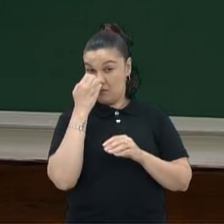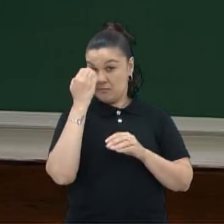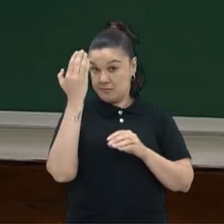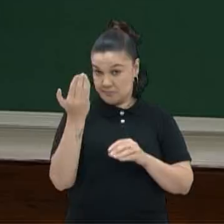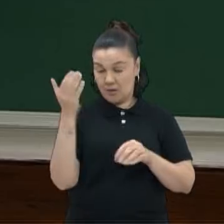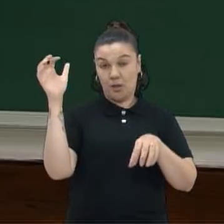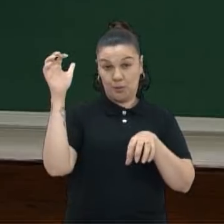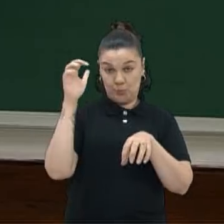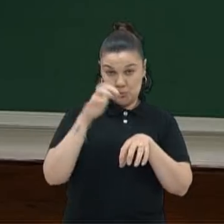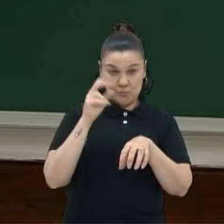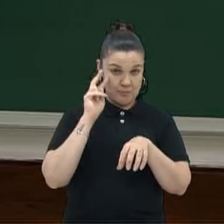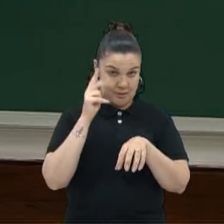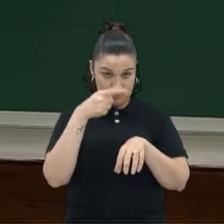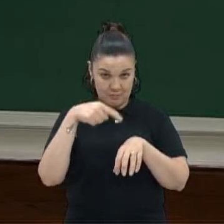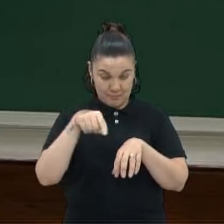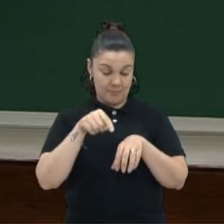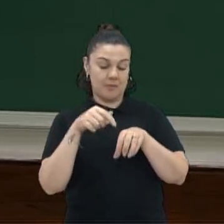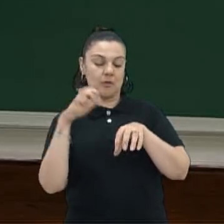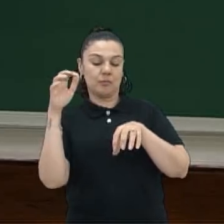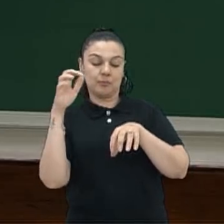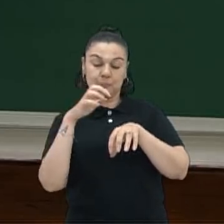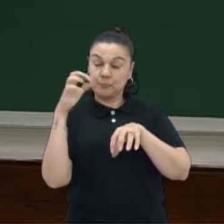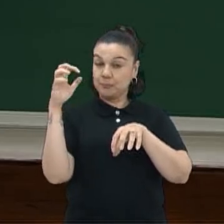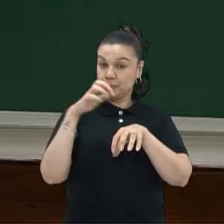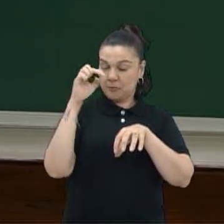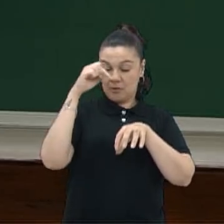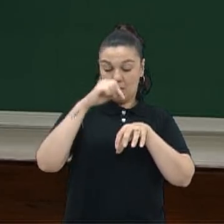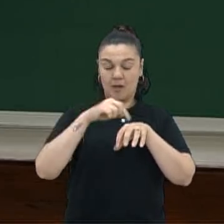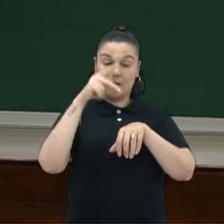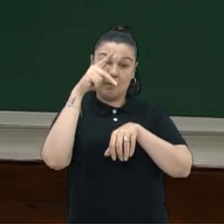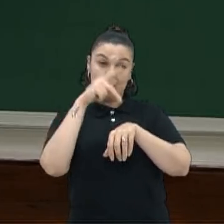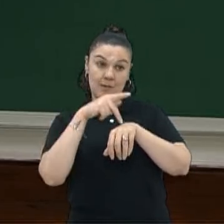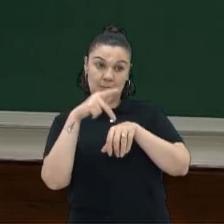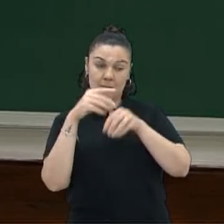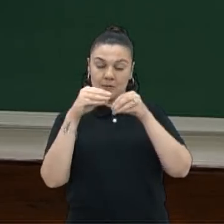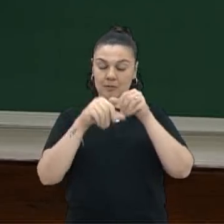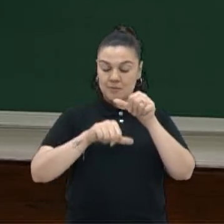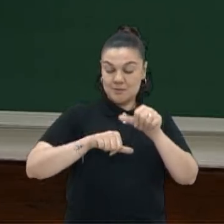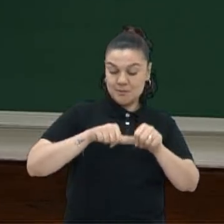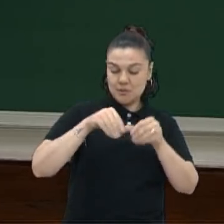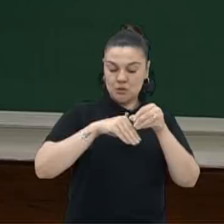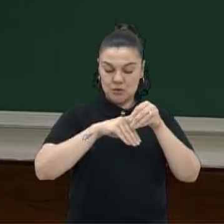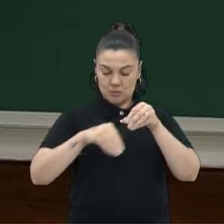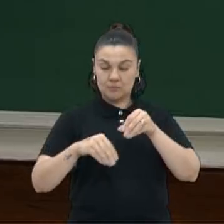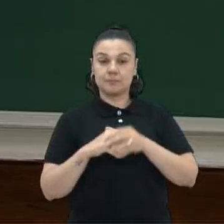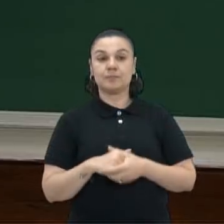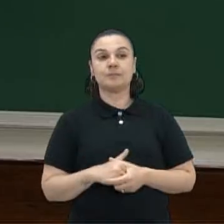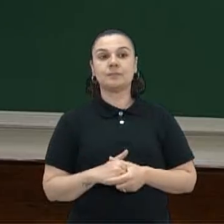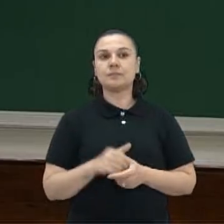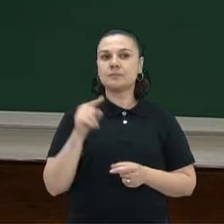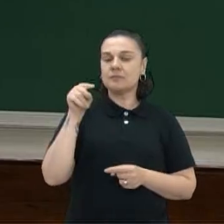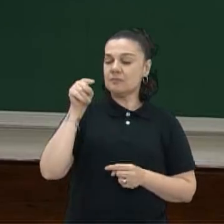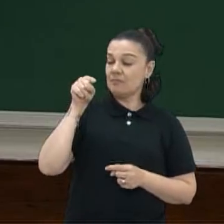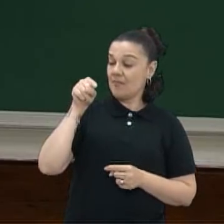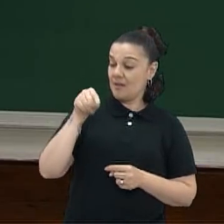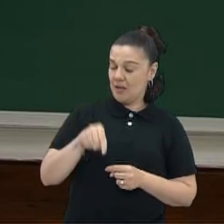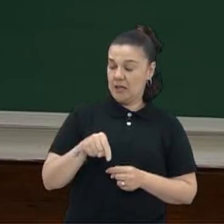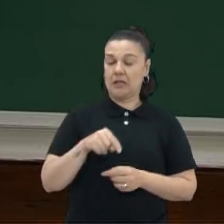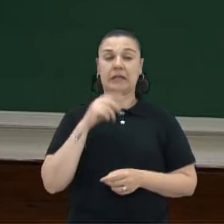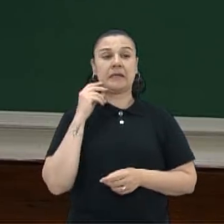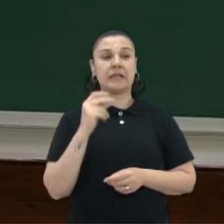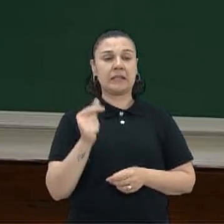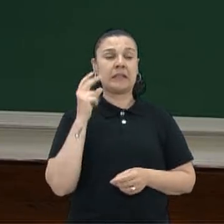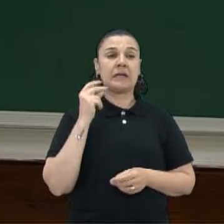externos, trabalhando sobre essa rocha, fazendo a transformação do solo. E aí, depois